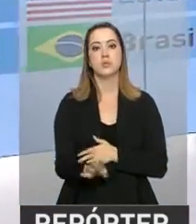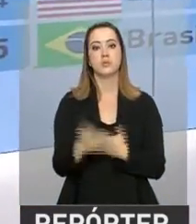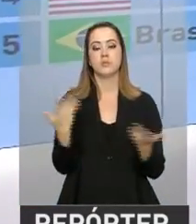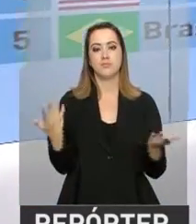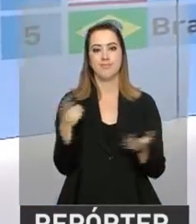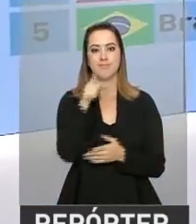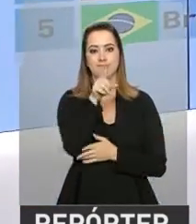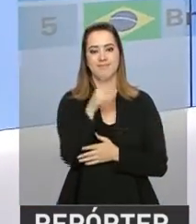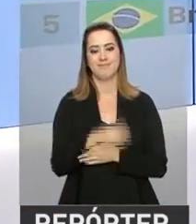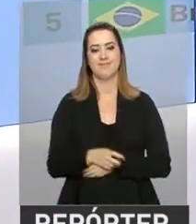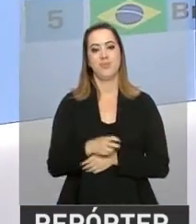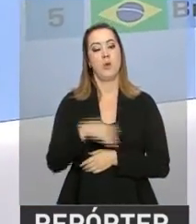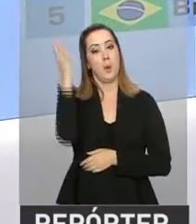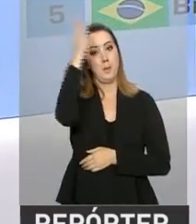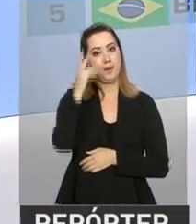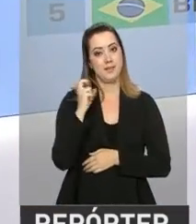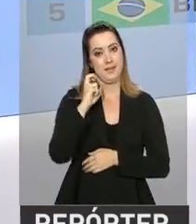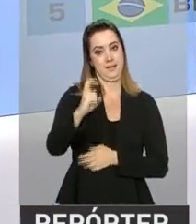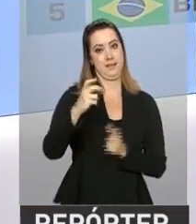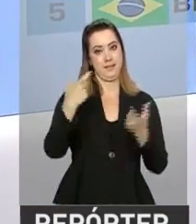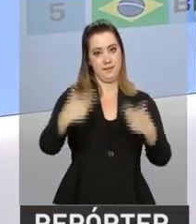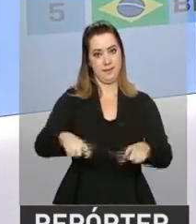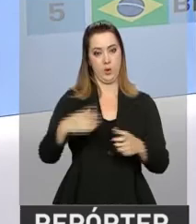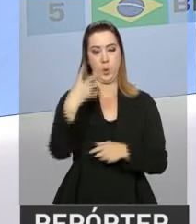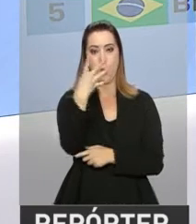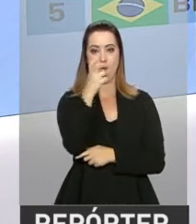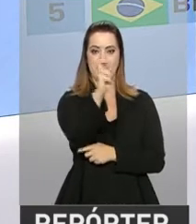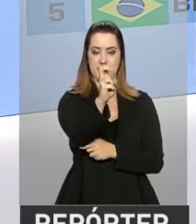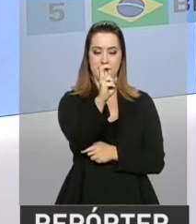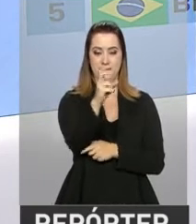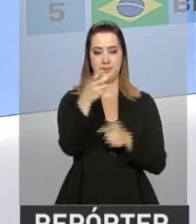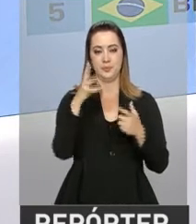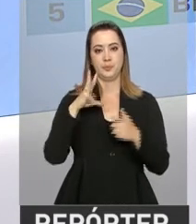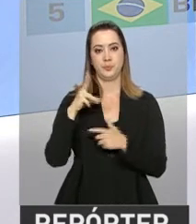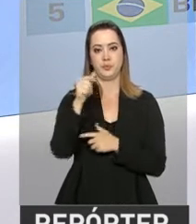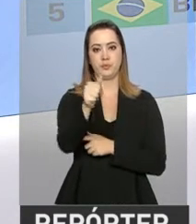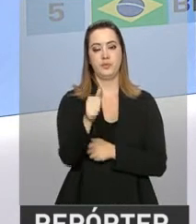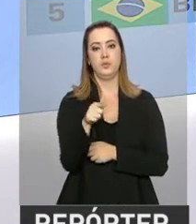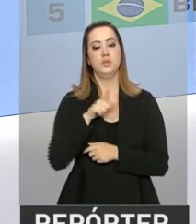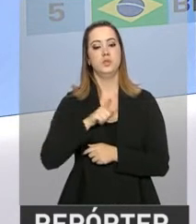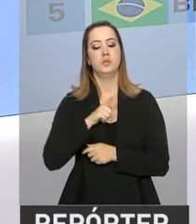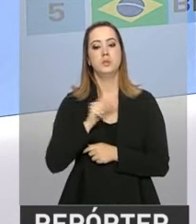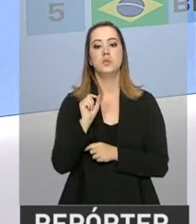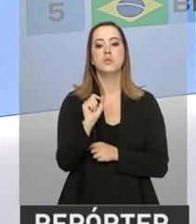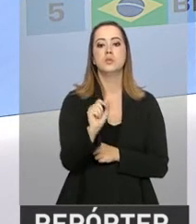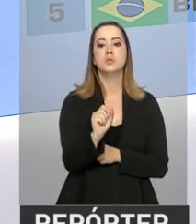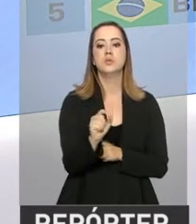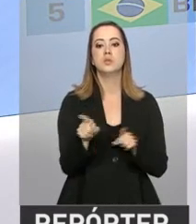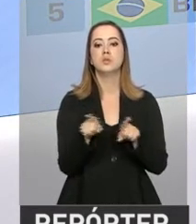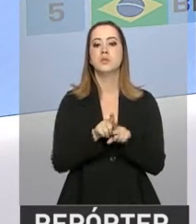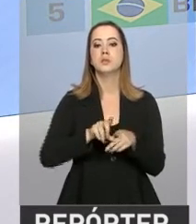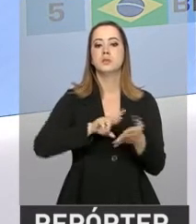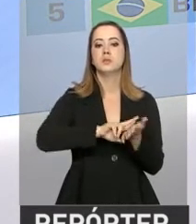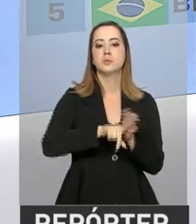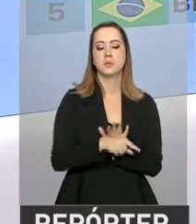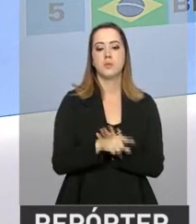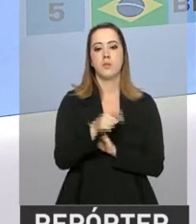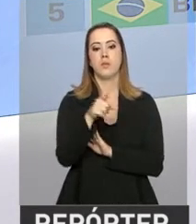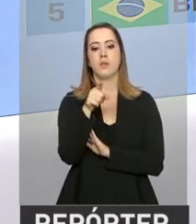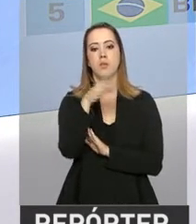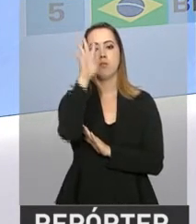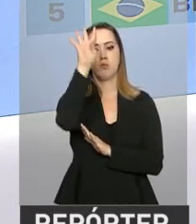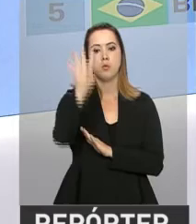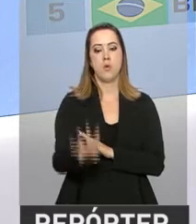medalhas o brasil é o 5º colocado tem 45 no total dez de ouro 21 de prata e 14 medalhas de bronze o quadro de